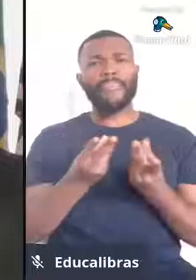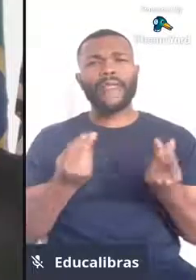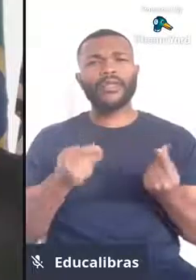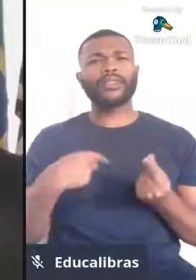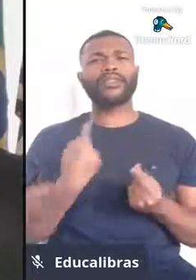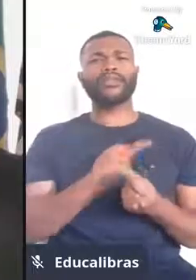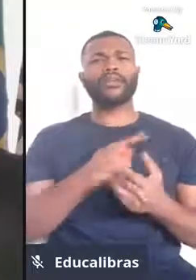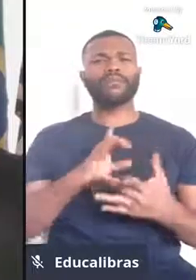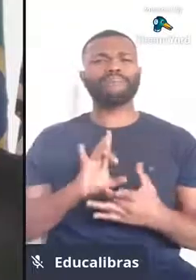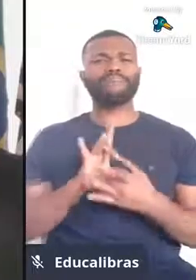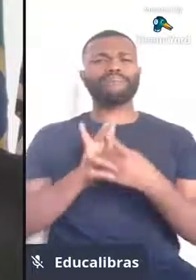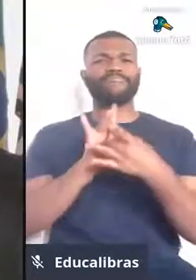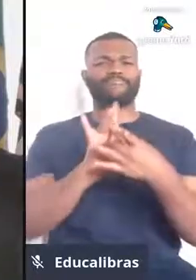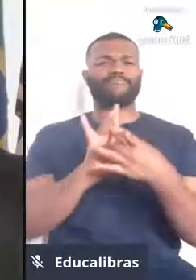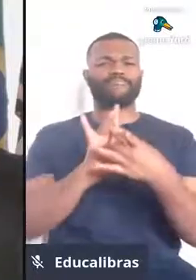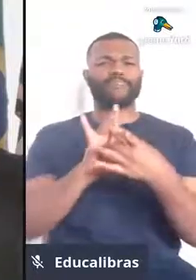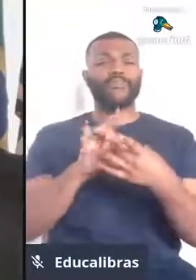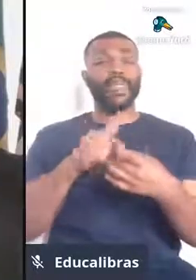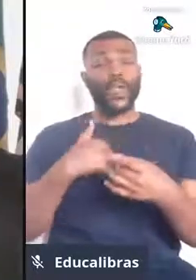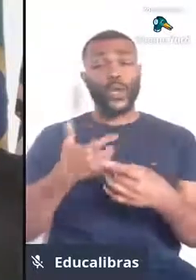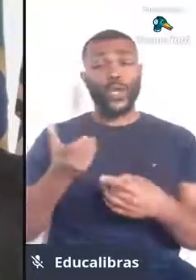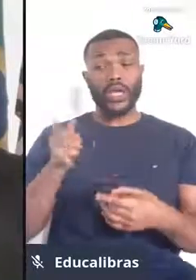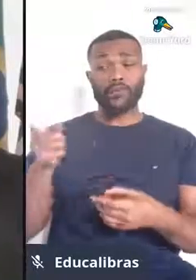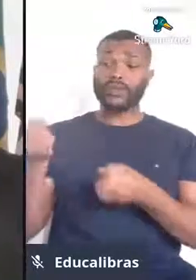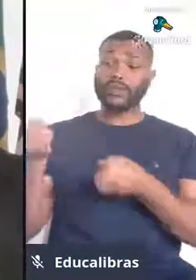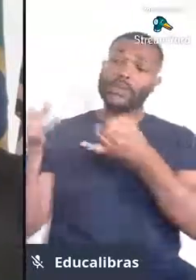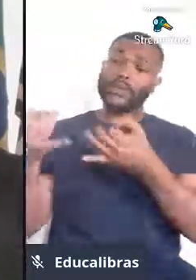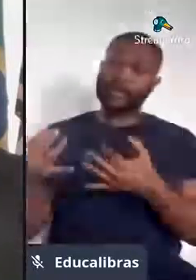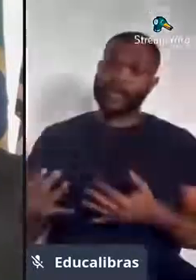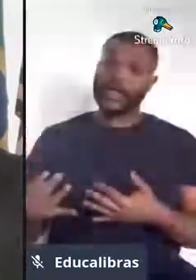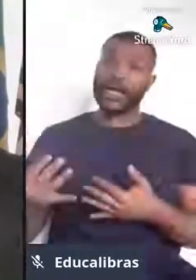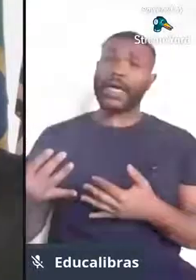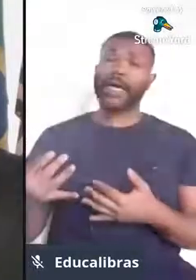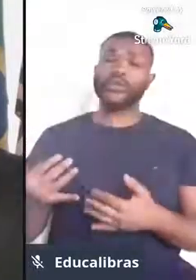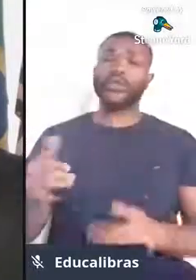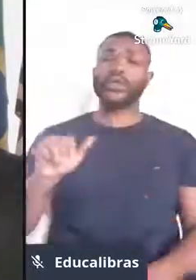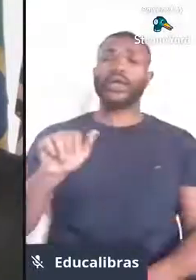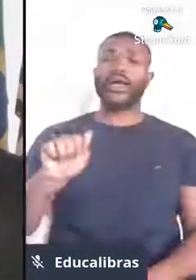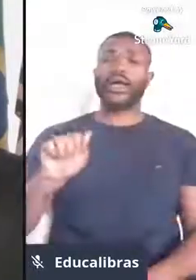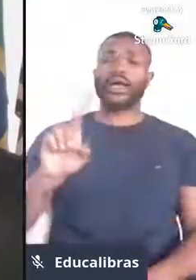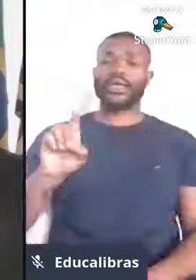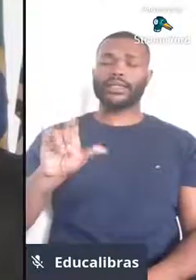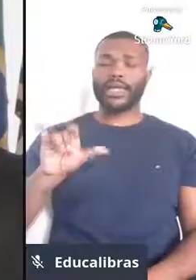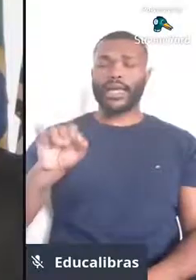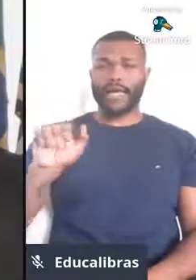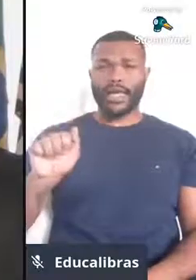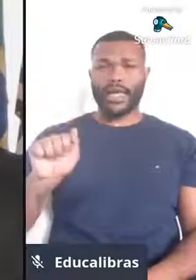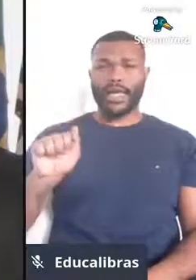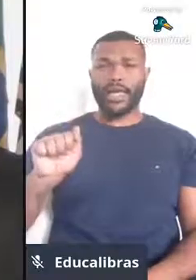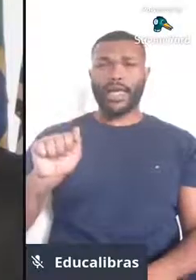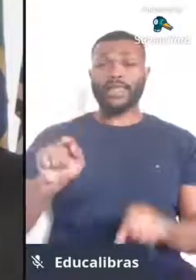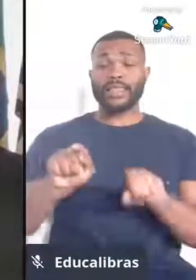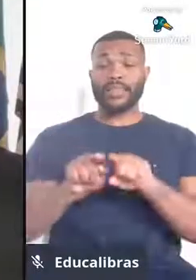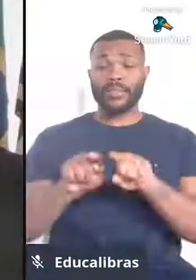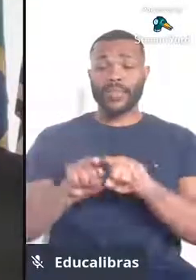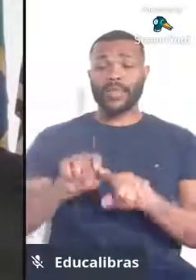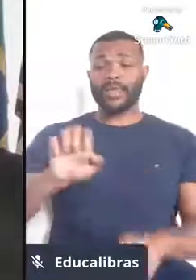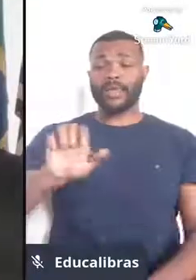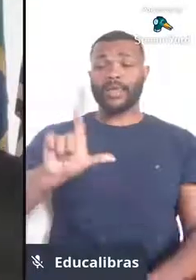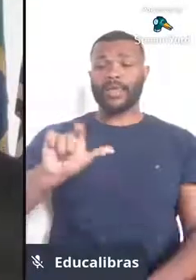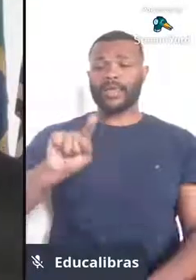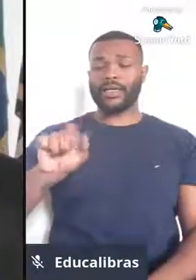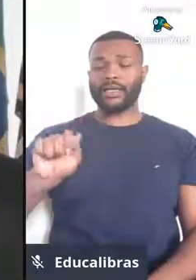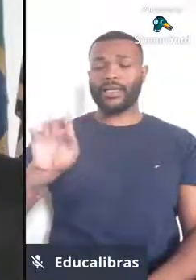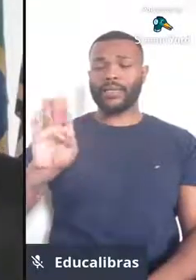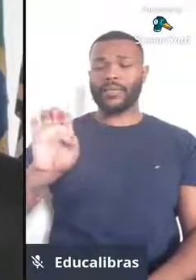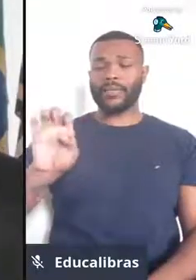Mas queria que você falasse um pouco aqui para a Adélia Comino, para a Elizabeth Canedo, para